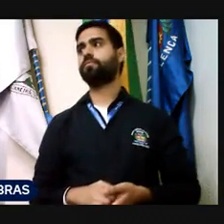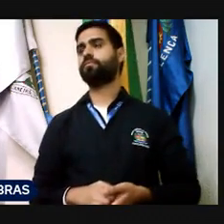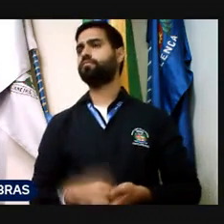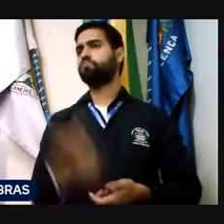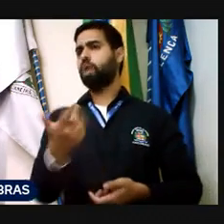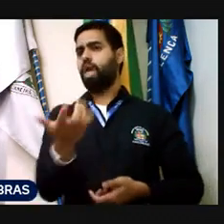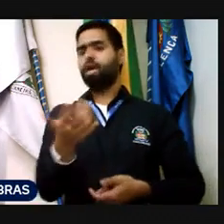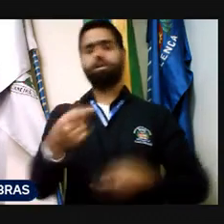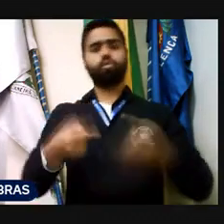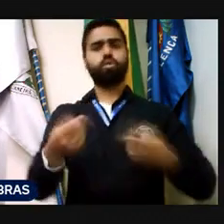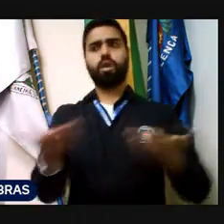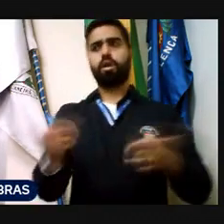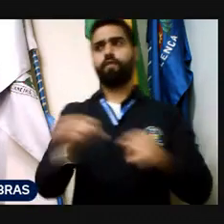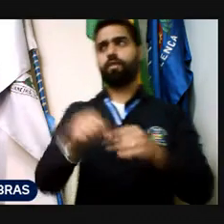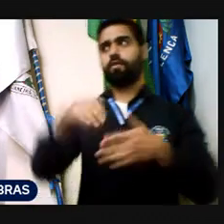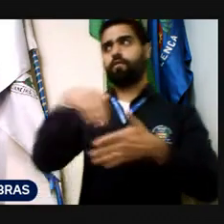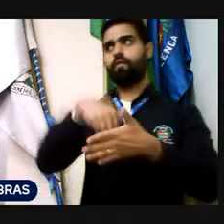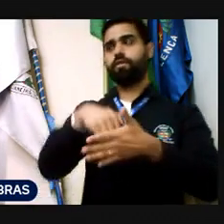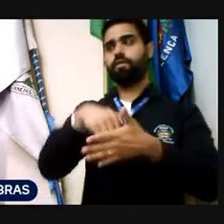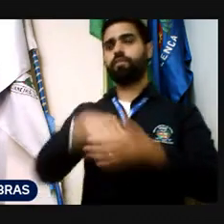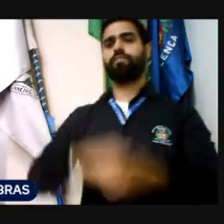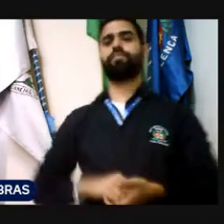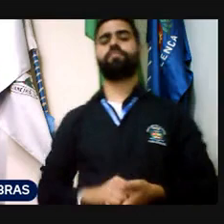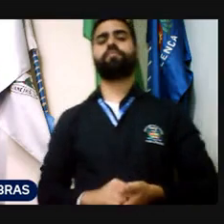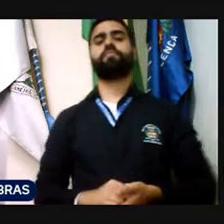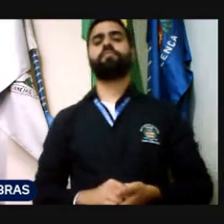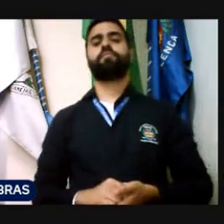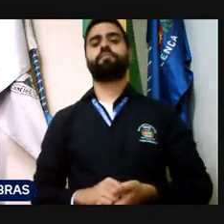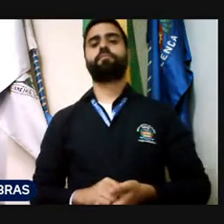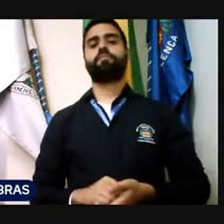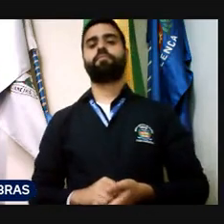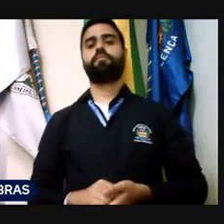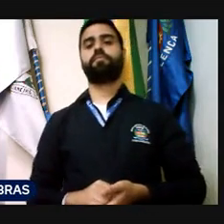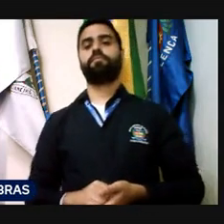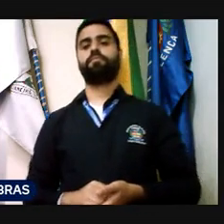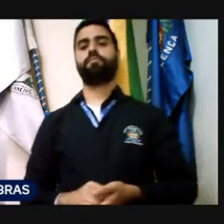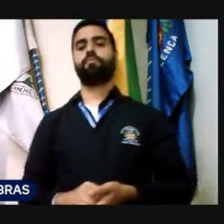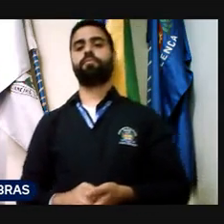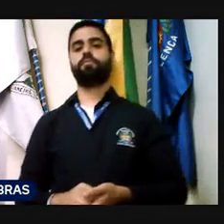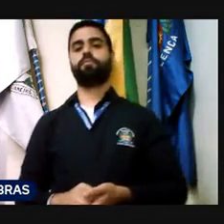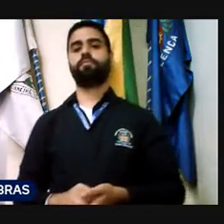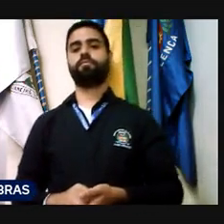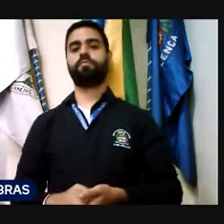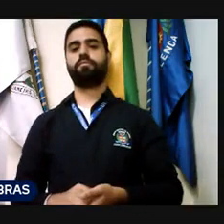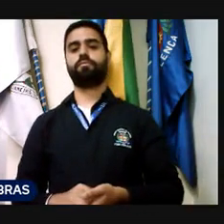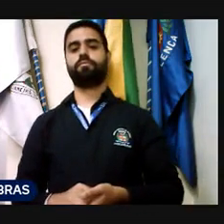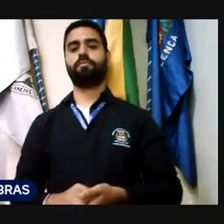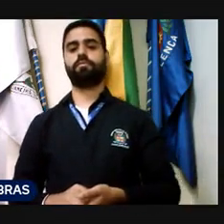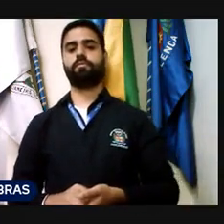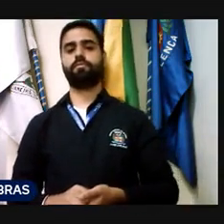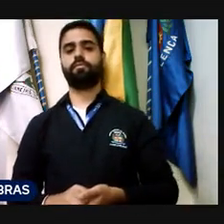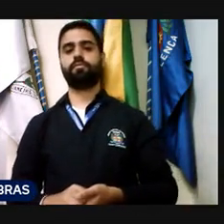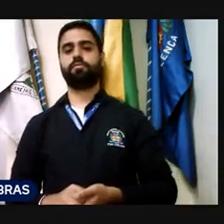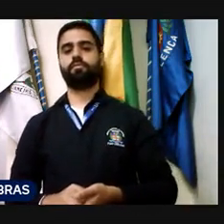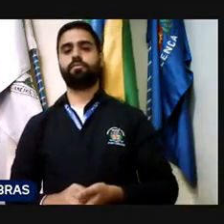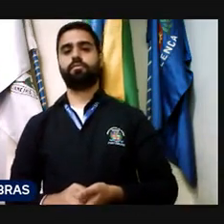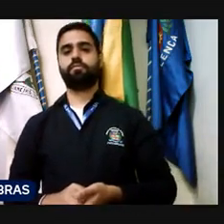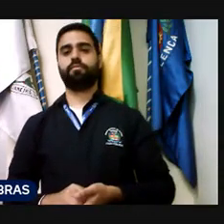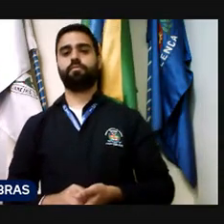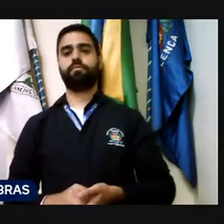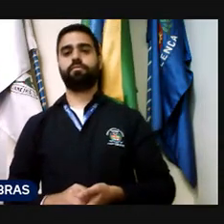querer discutir, passa o regime de votação. Os vereadores que concordam permaneçam como estão. Aprovado.